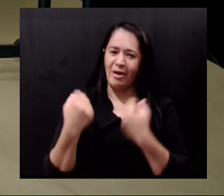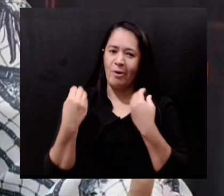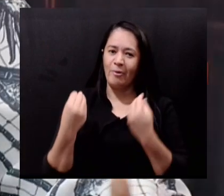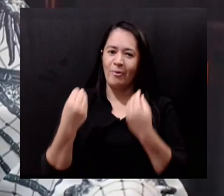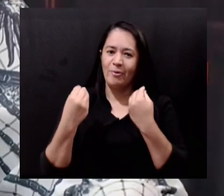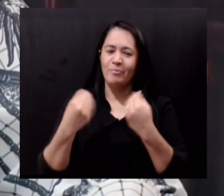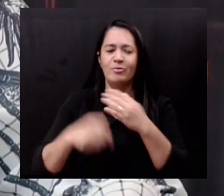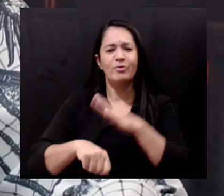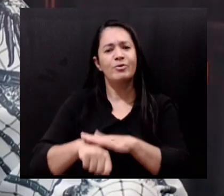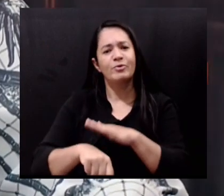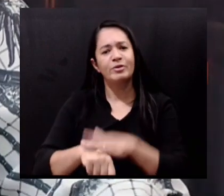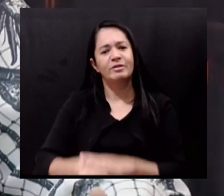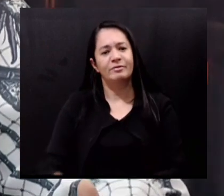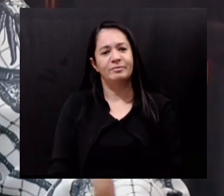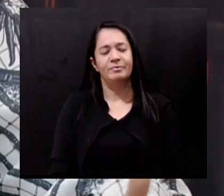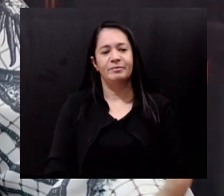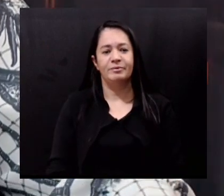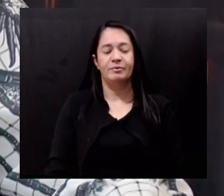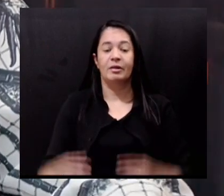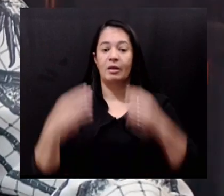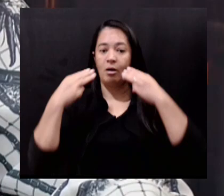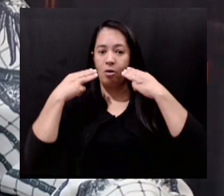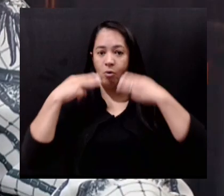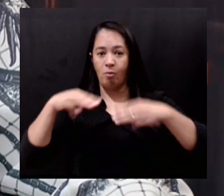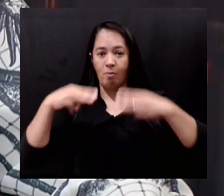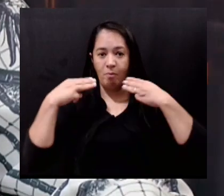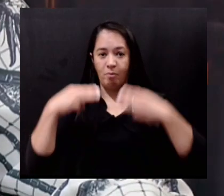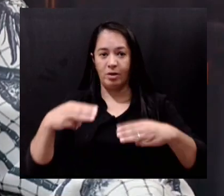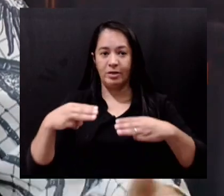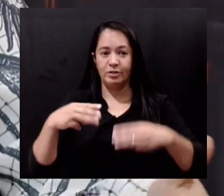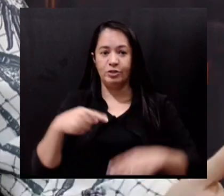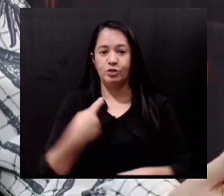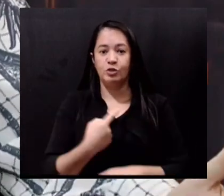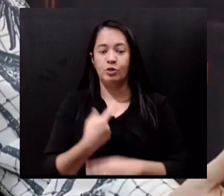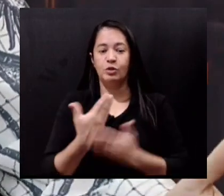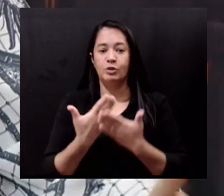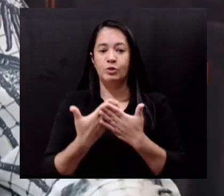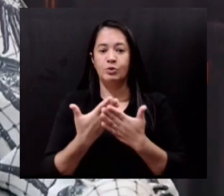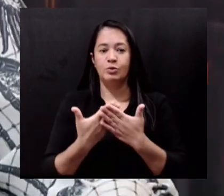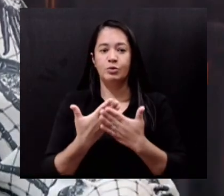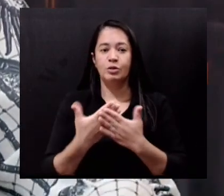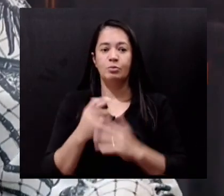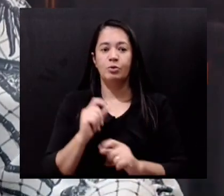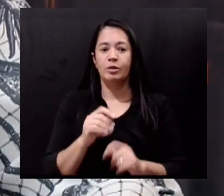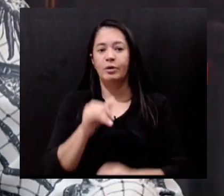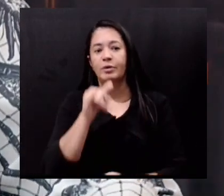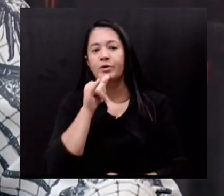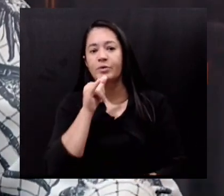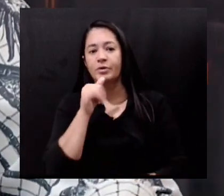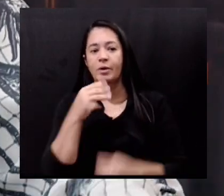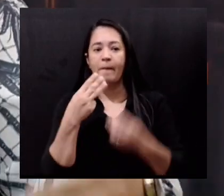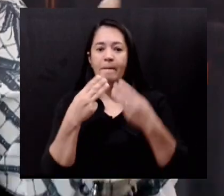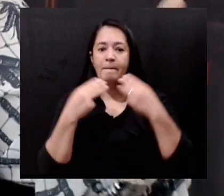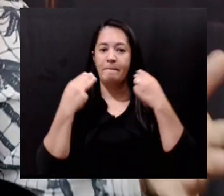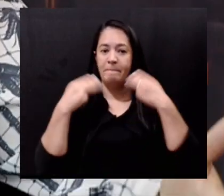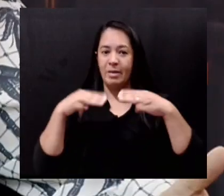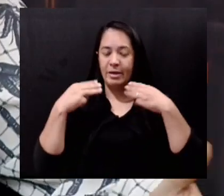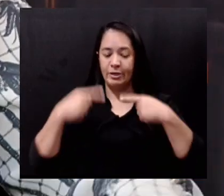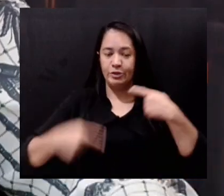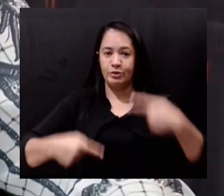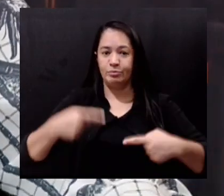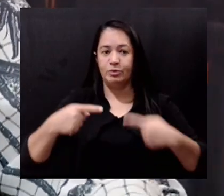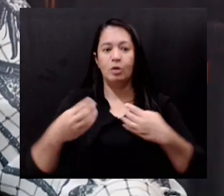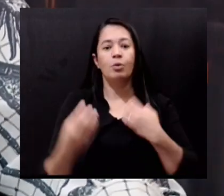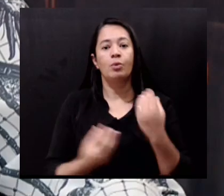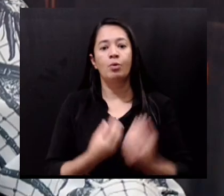O marketing, no marketing nós estudamos, por exemplo, o marketing político, né, Uhum. como o político fez